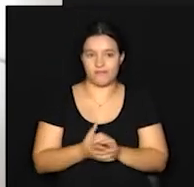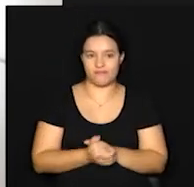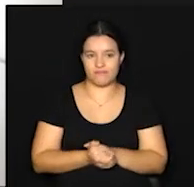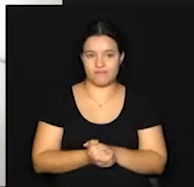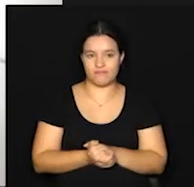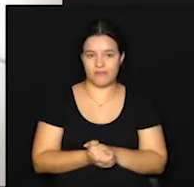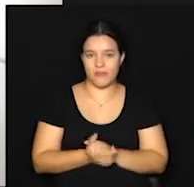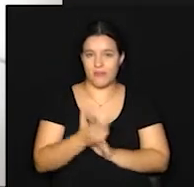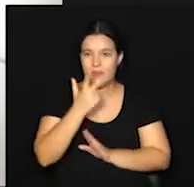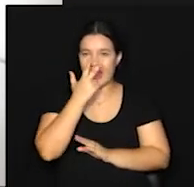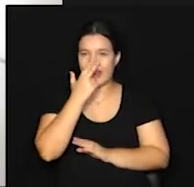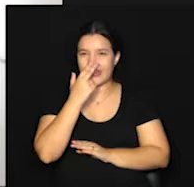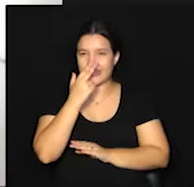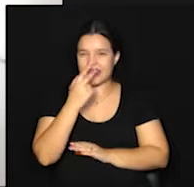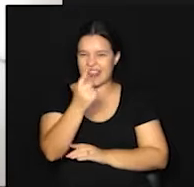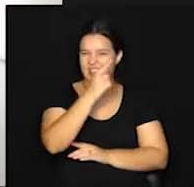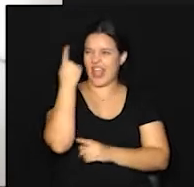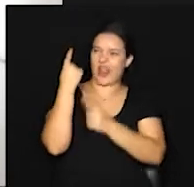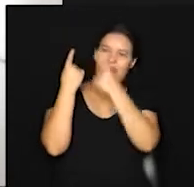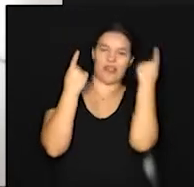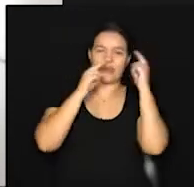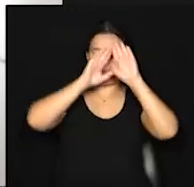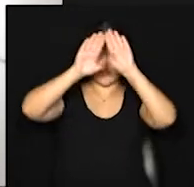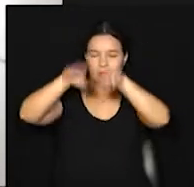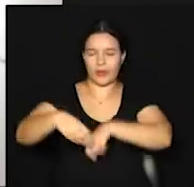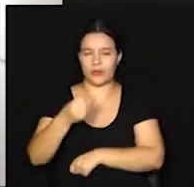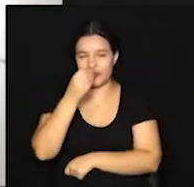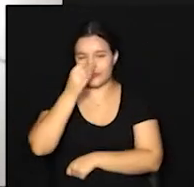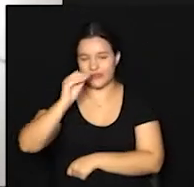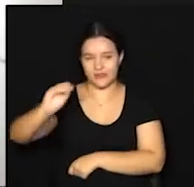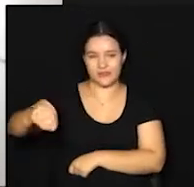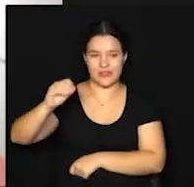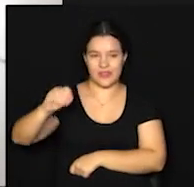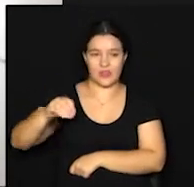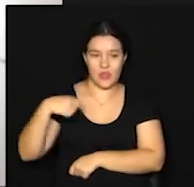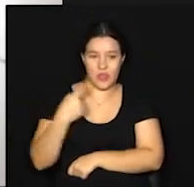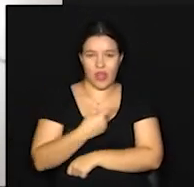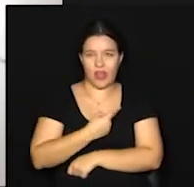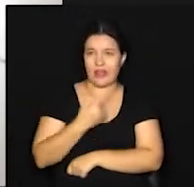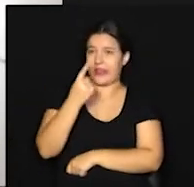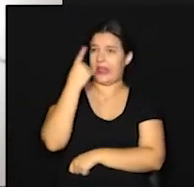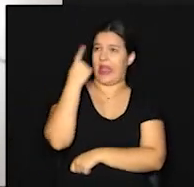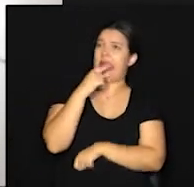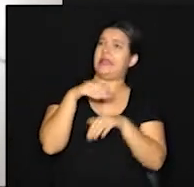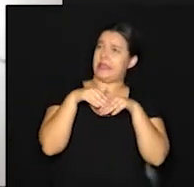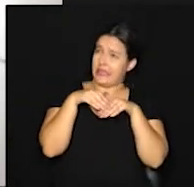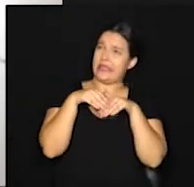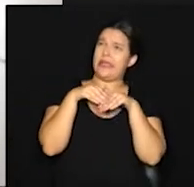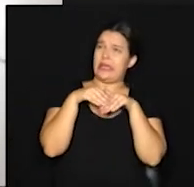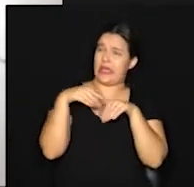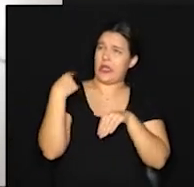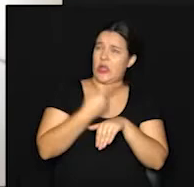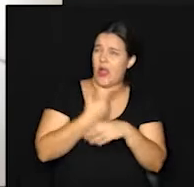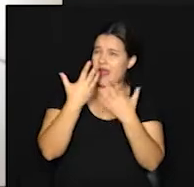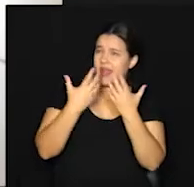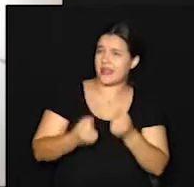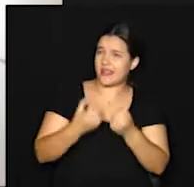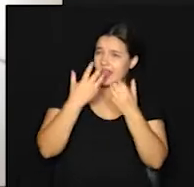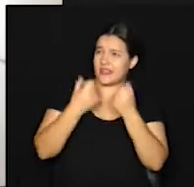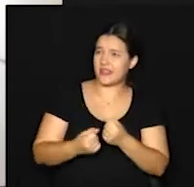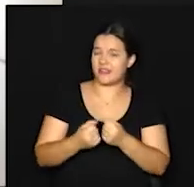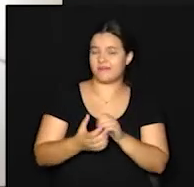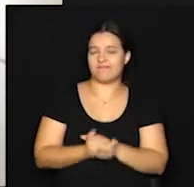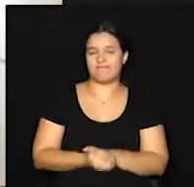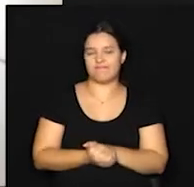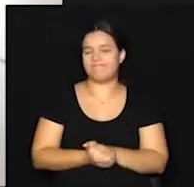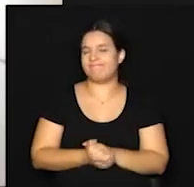escutado os nãos, Porque na vida a gente está muito acostumado a escutar não e aceitá-los como, como uma